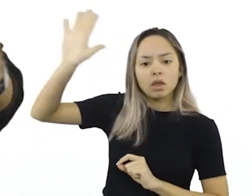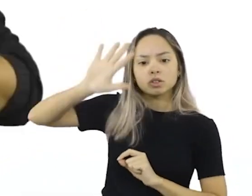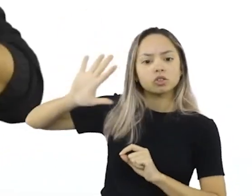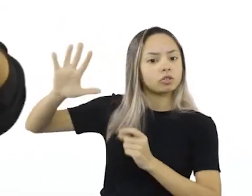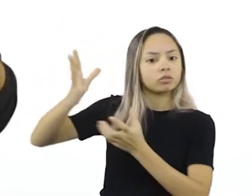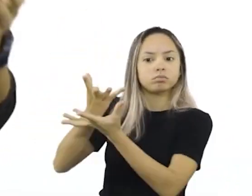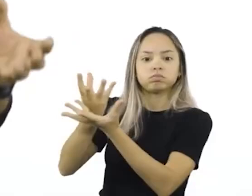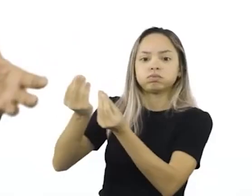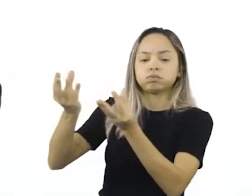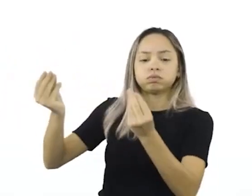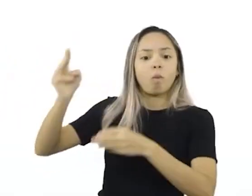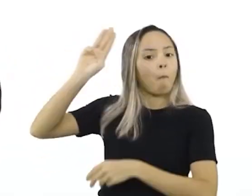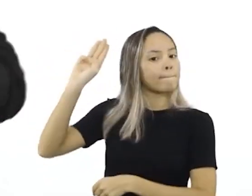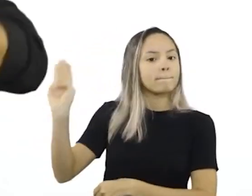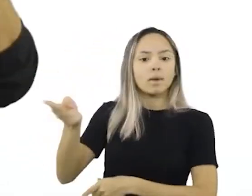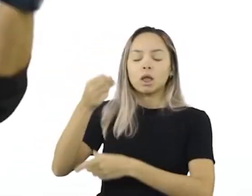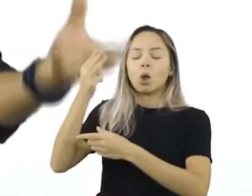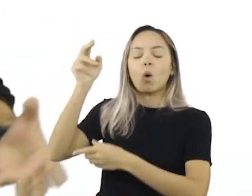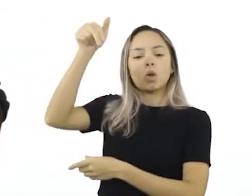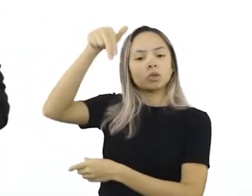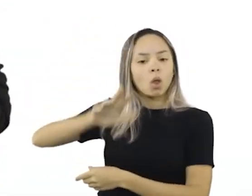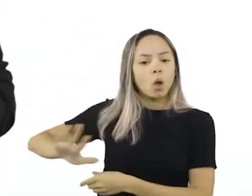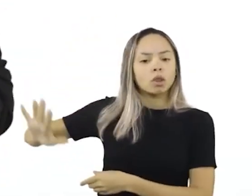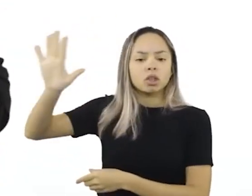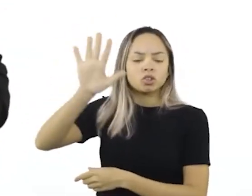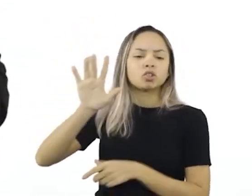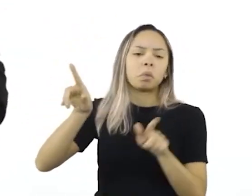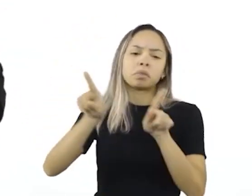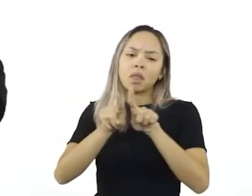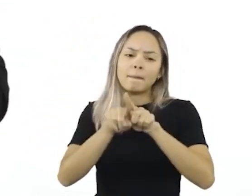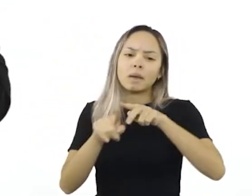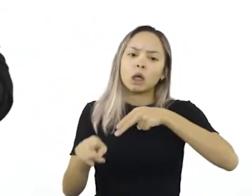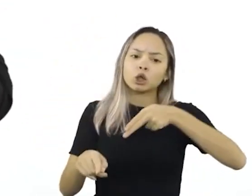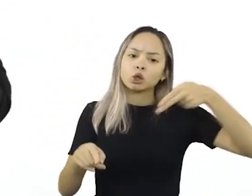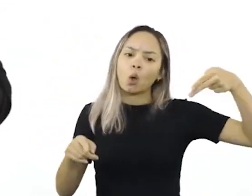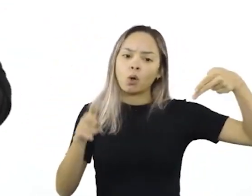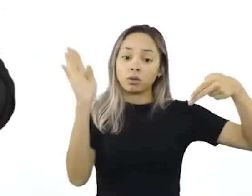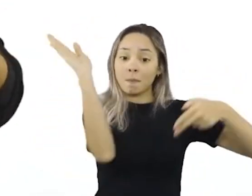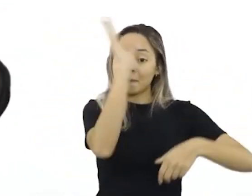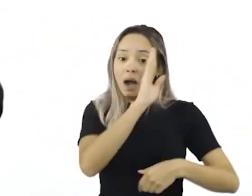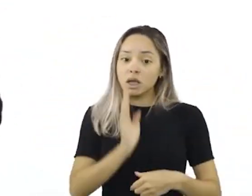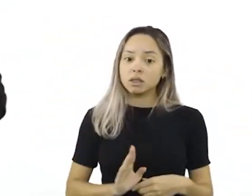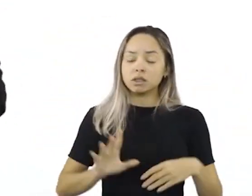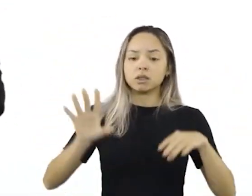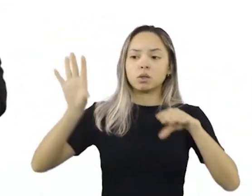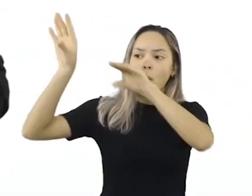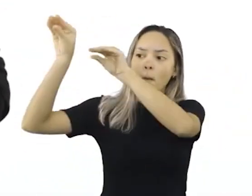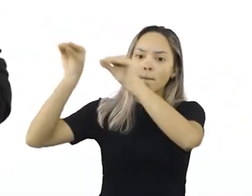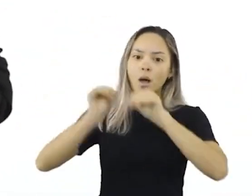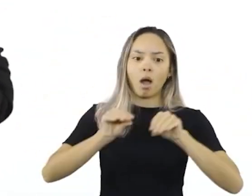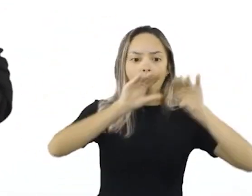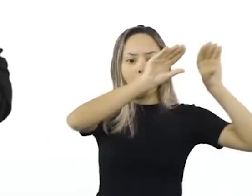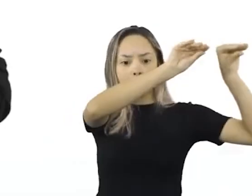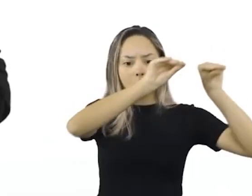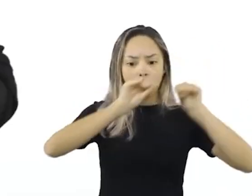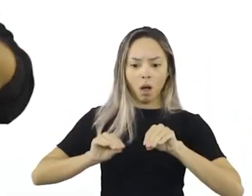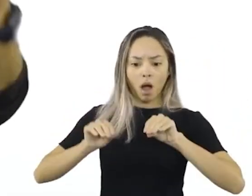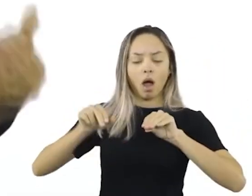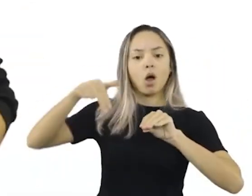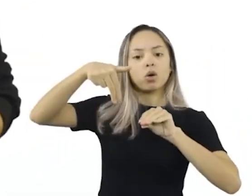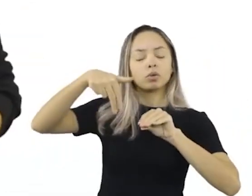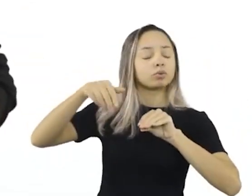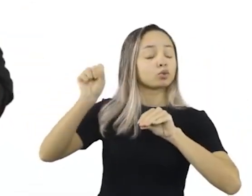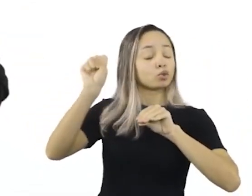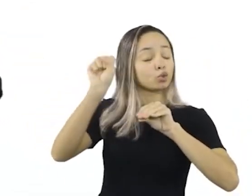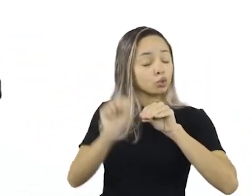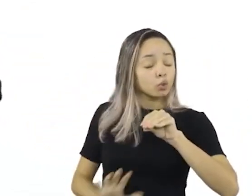milhares, milhões de nordestinos, de pessoas também da região norte do Brasil, que se deslocaram até a região sudeste,